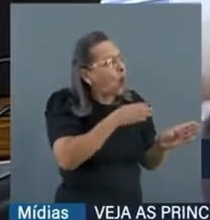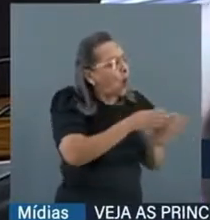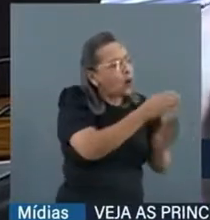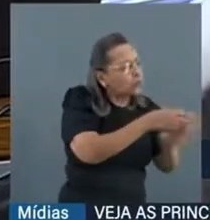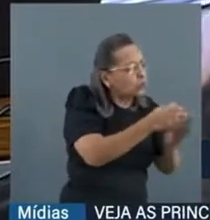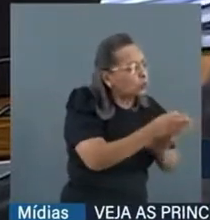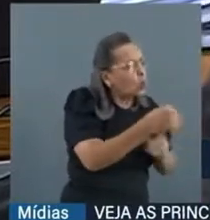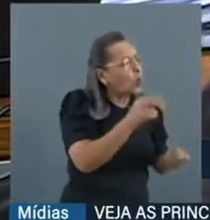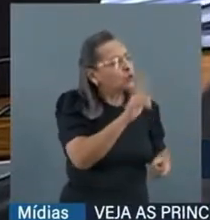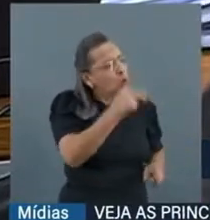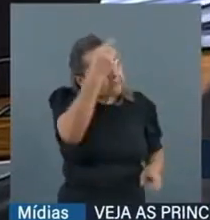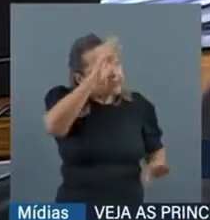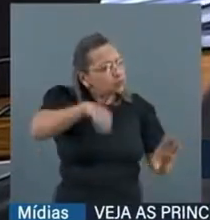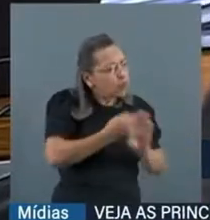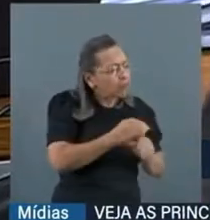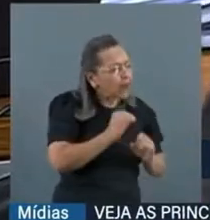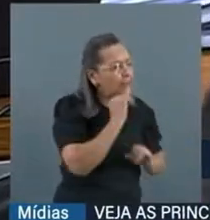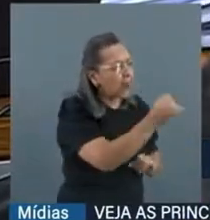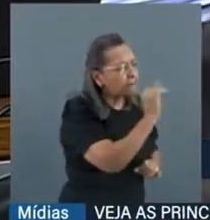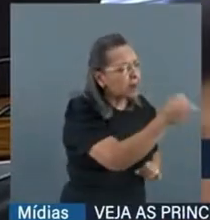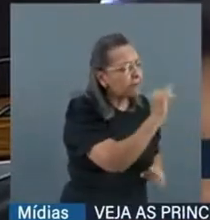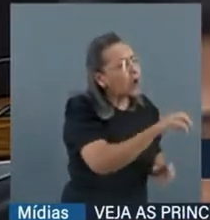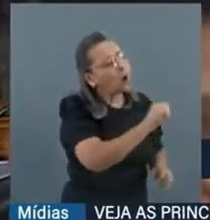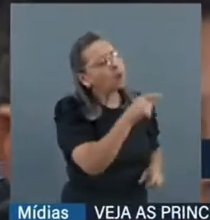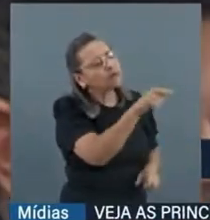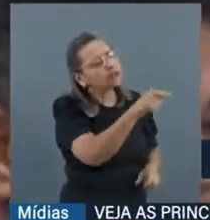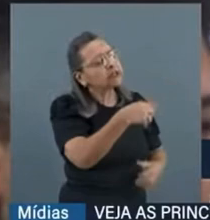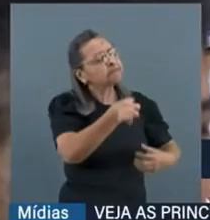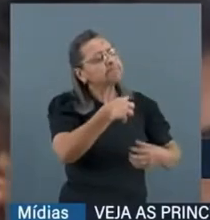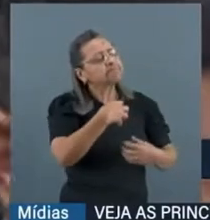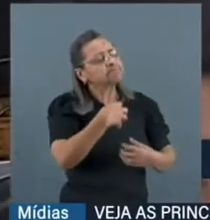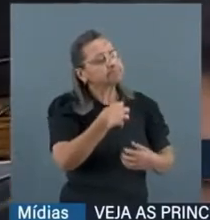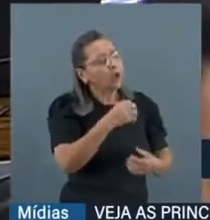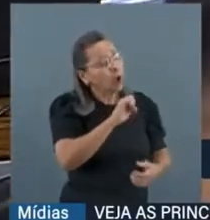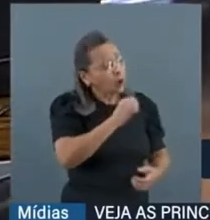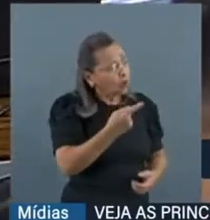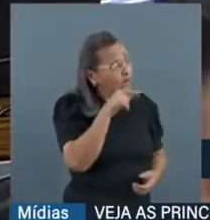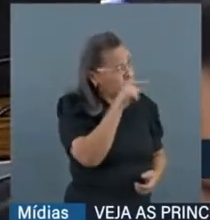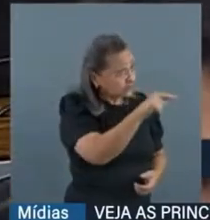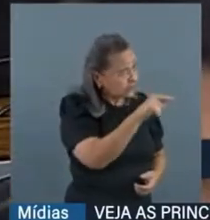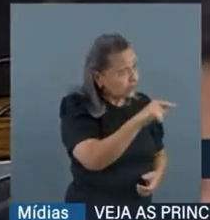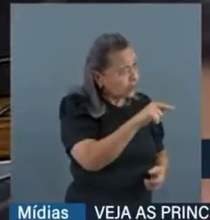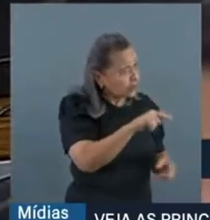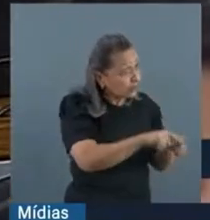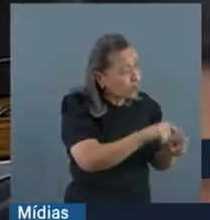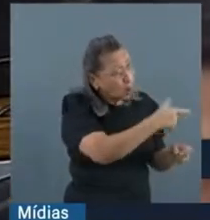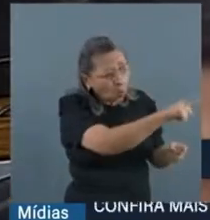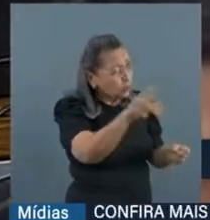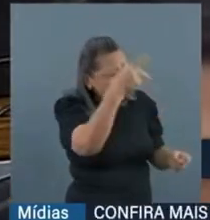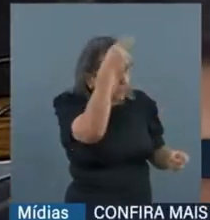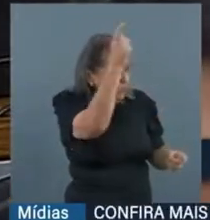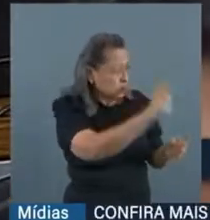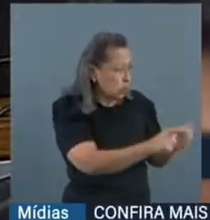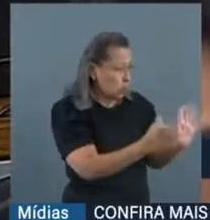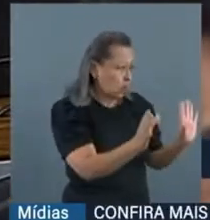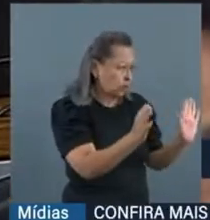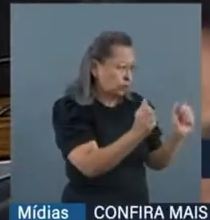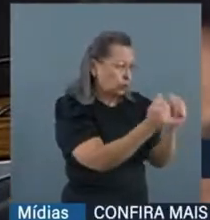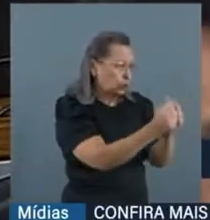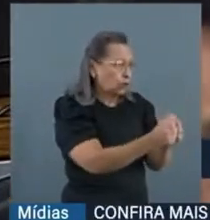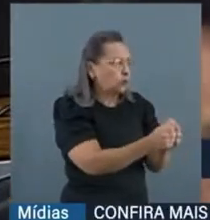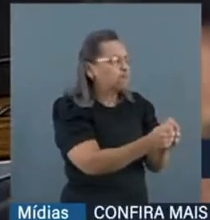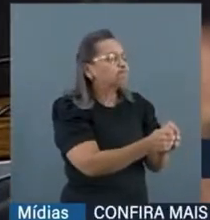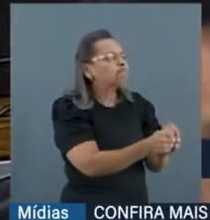vocês usou alguém para mandar recado ou se houver que o senhor e outras pessoas queriam né com essa